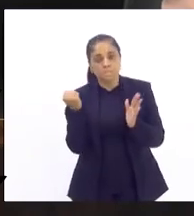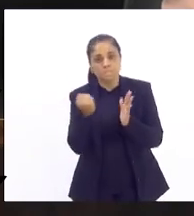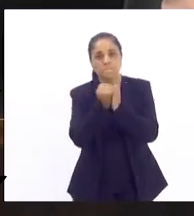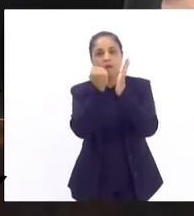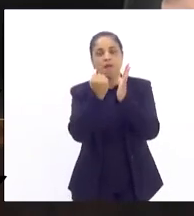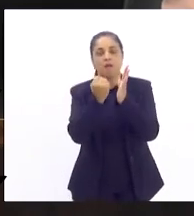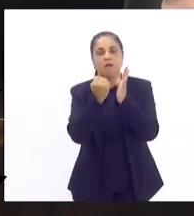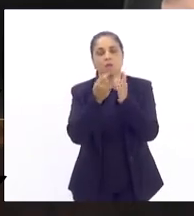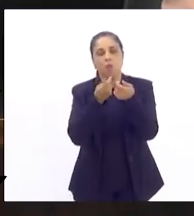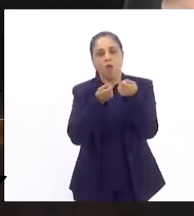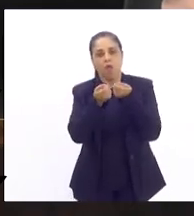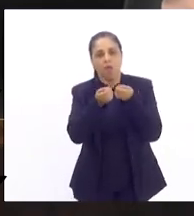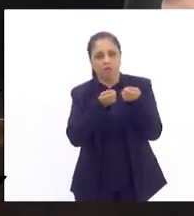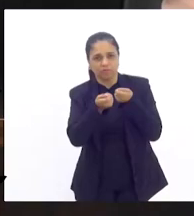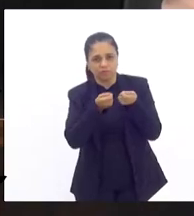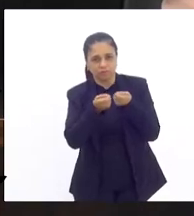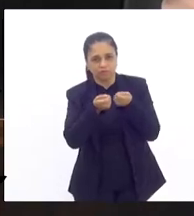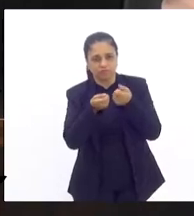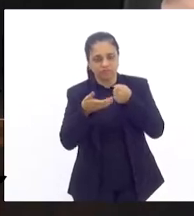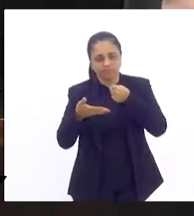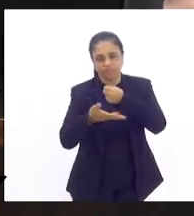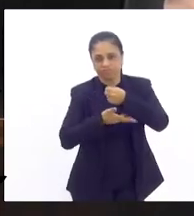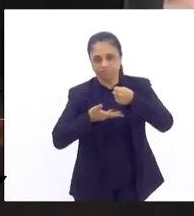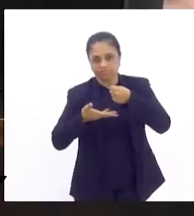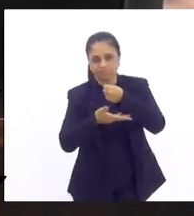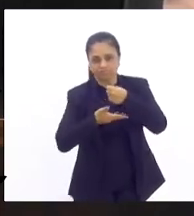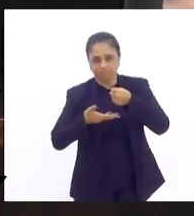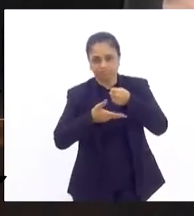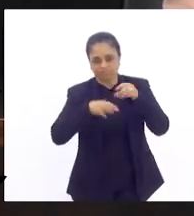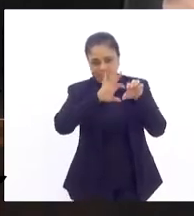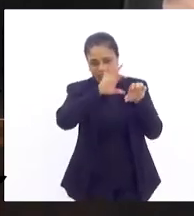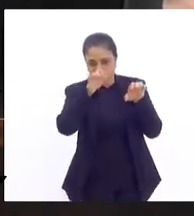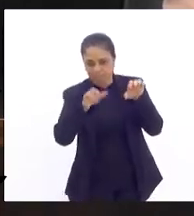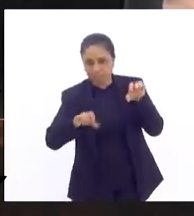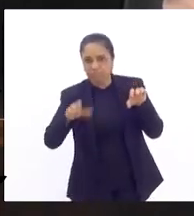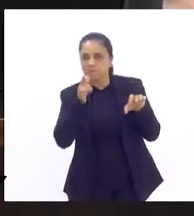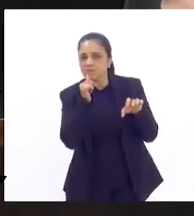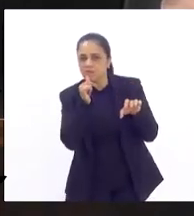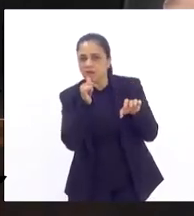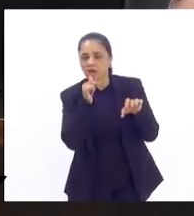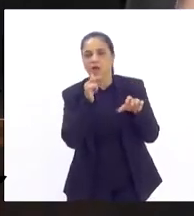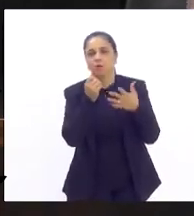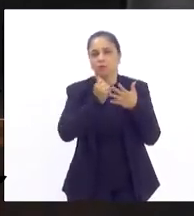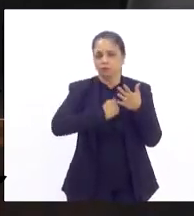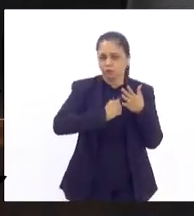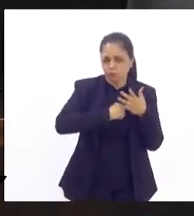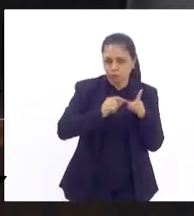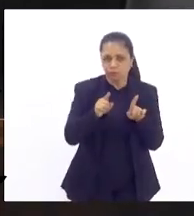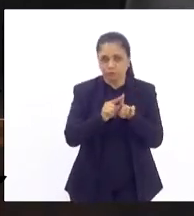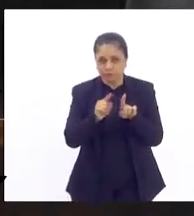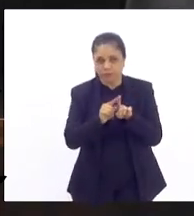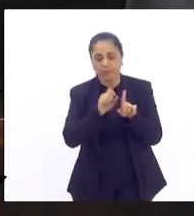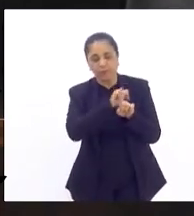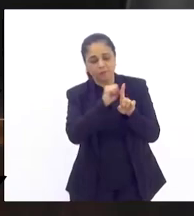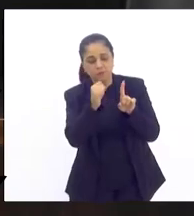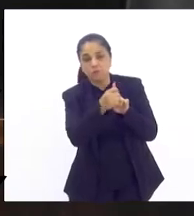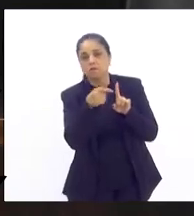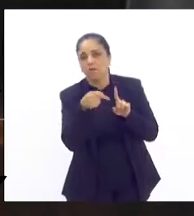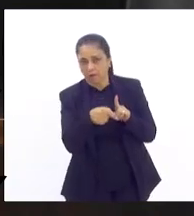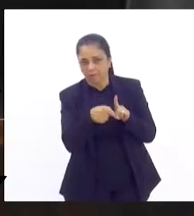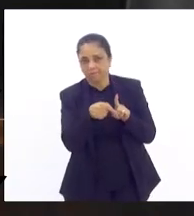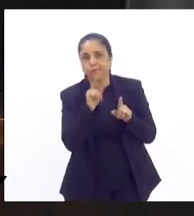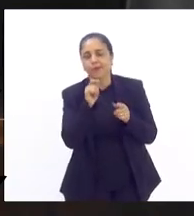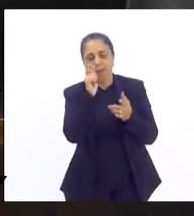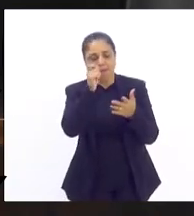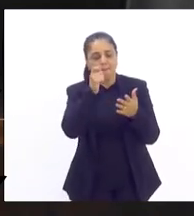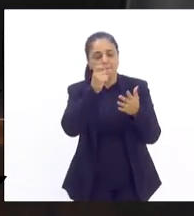regulatório de saneamento básico, temos o conceito da efetividade social, que nos demanda uma tarifa